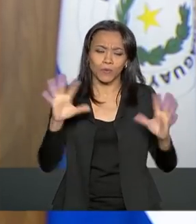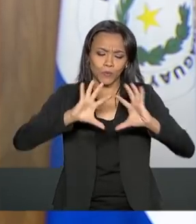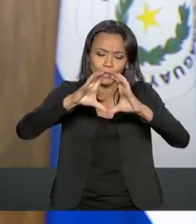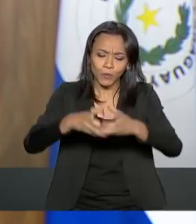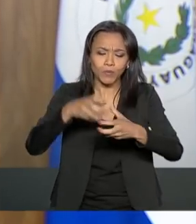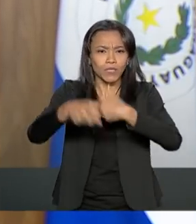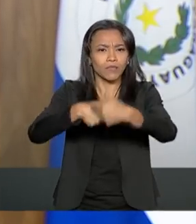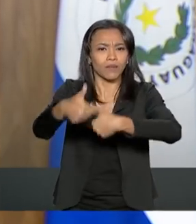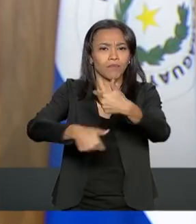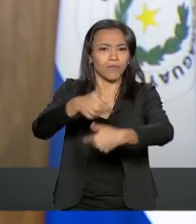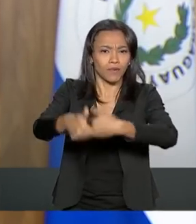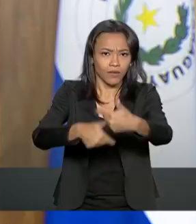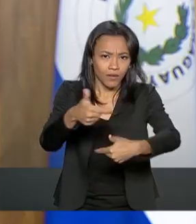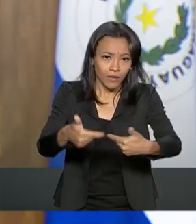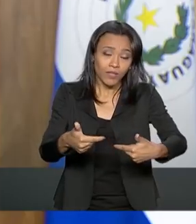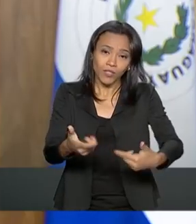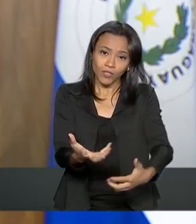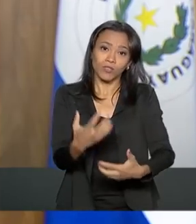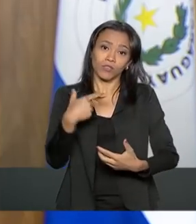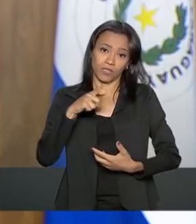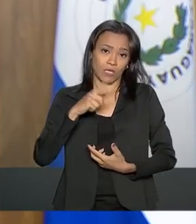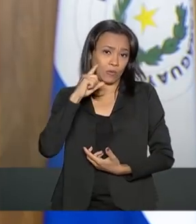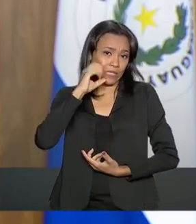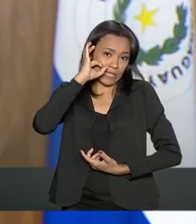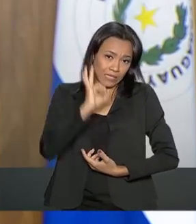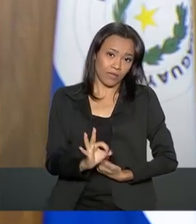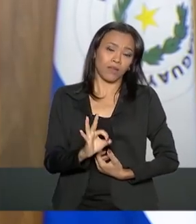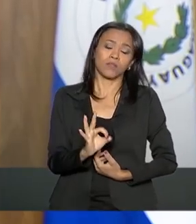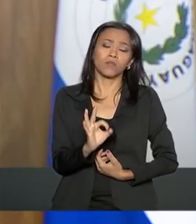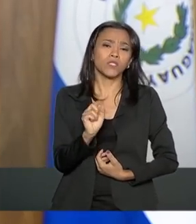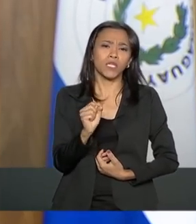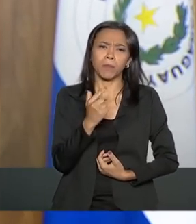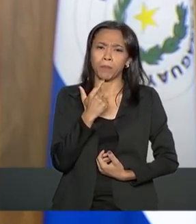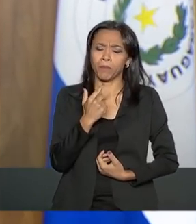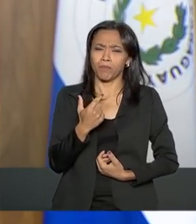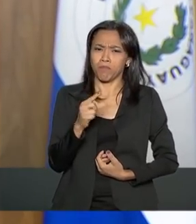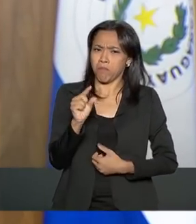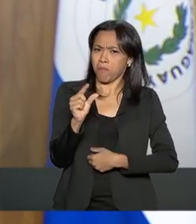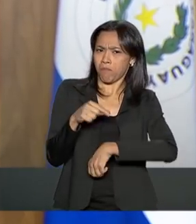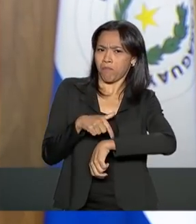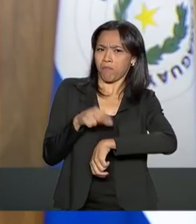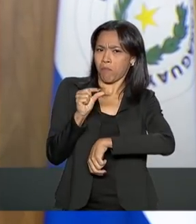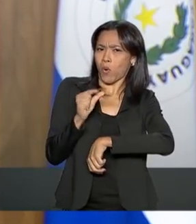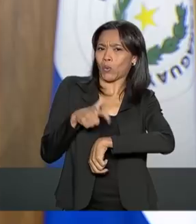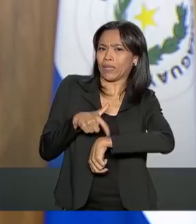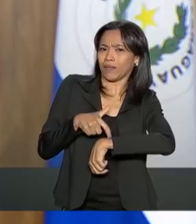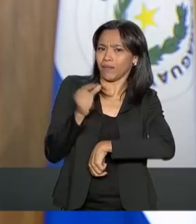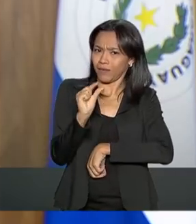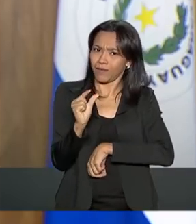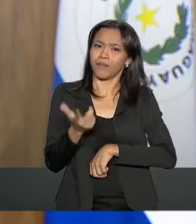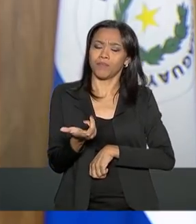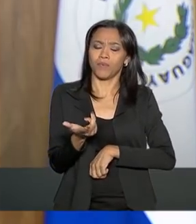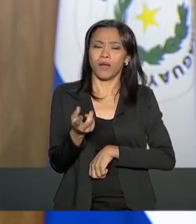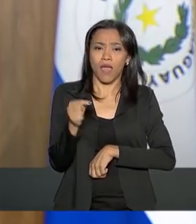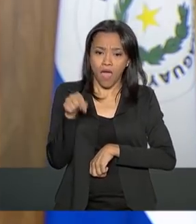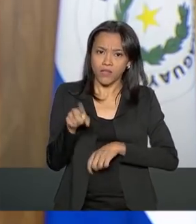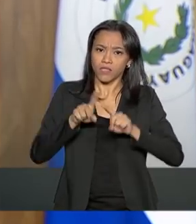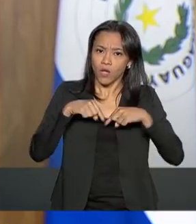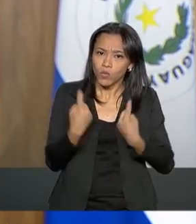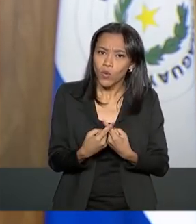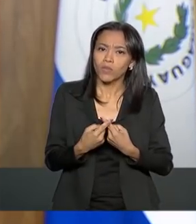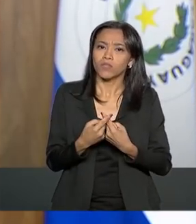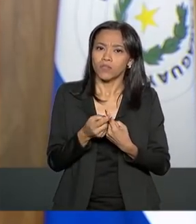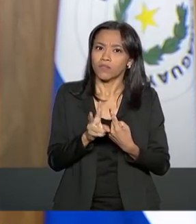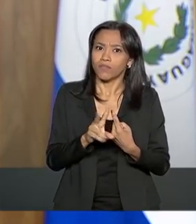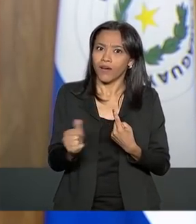trabalho. Estou certo de que dentro de pouco tempo estas reuniões elas vão